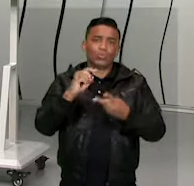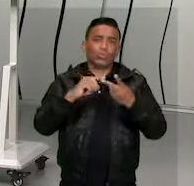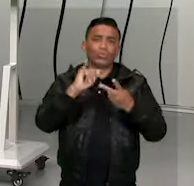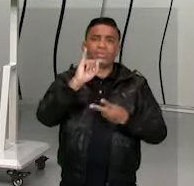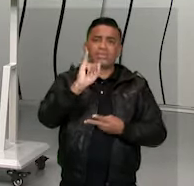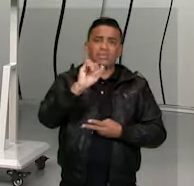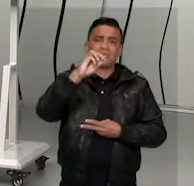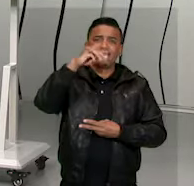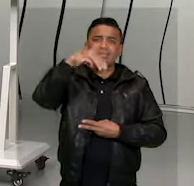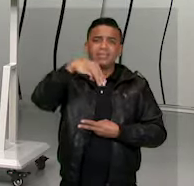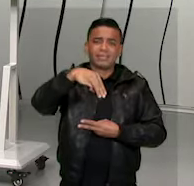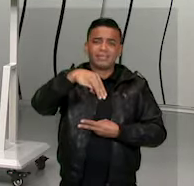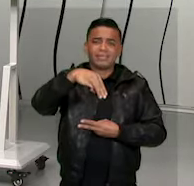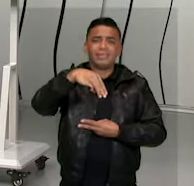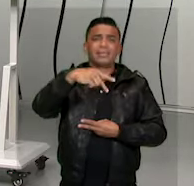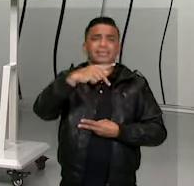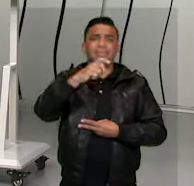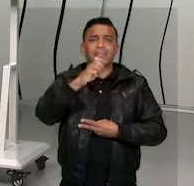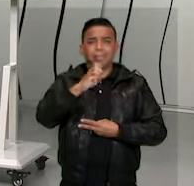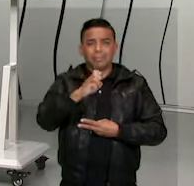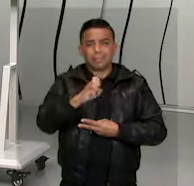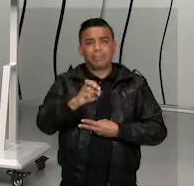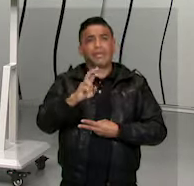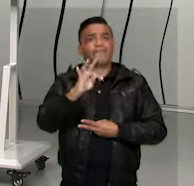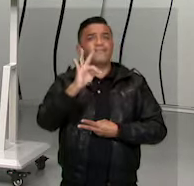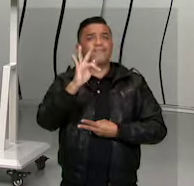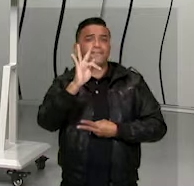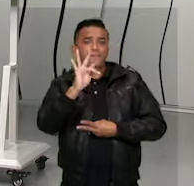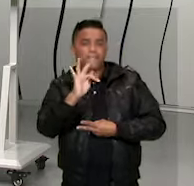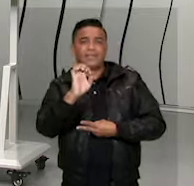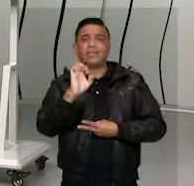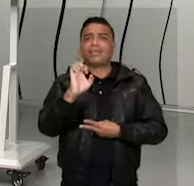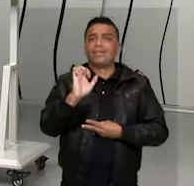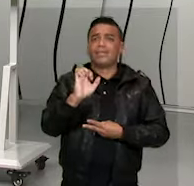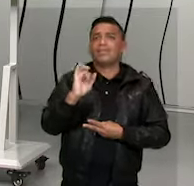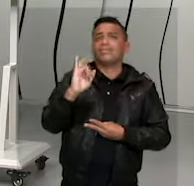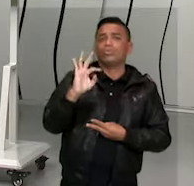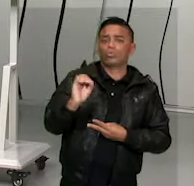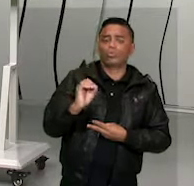imperfeito marca o processo, tá? E o perfeito, ó, então aqui, ó,